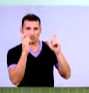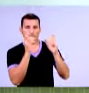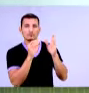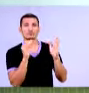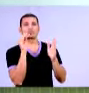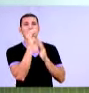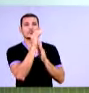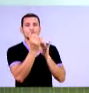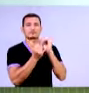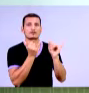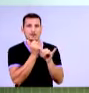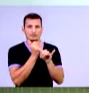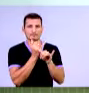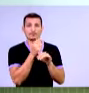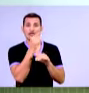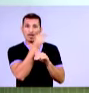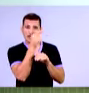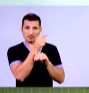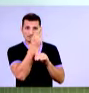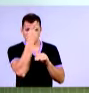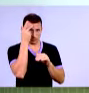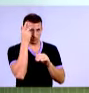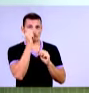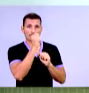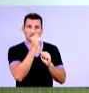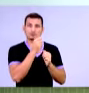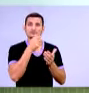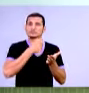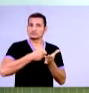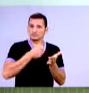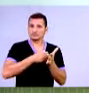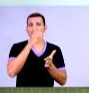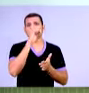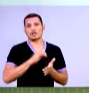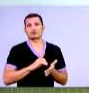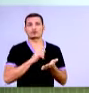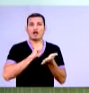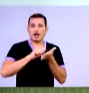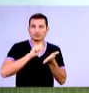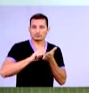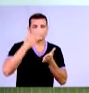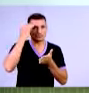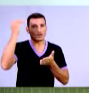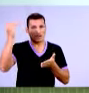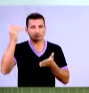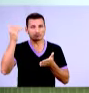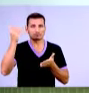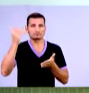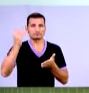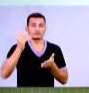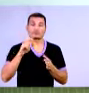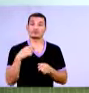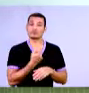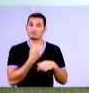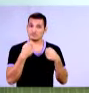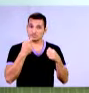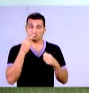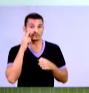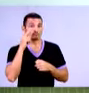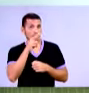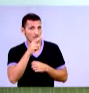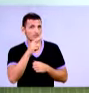paisagem e esse alguém pode sim exigir os direitos autorais por isso, né? Então, nós precisamos observar esses